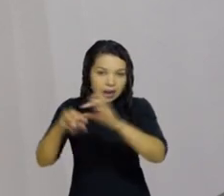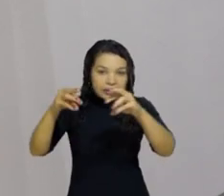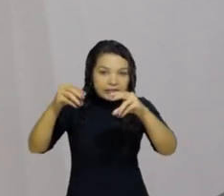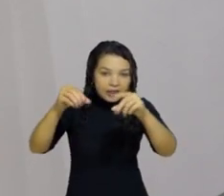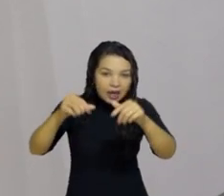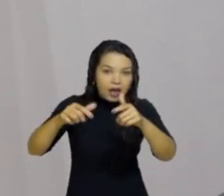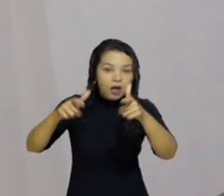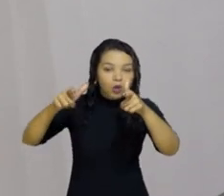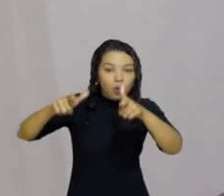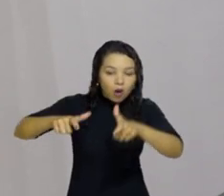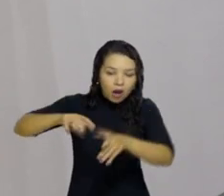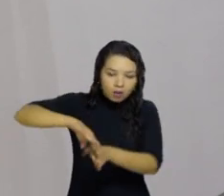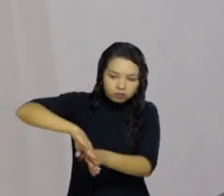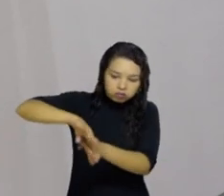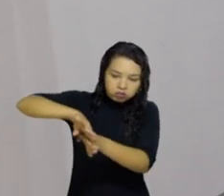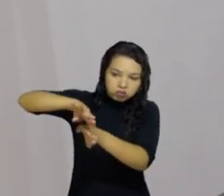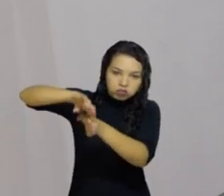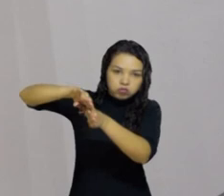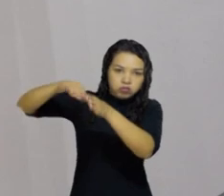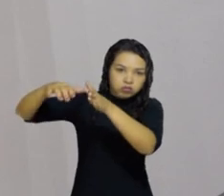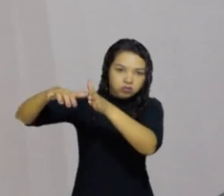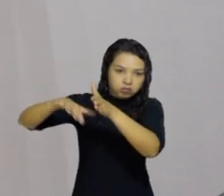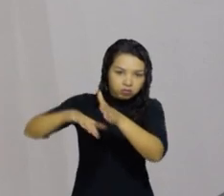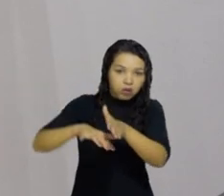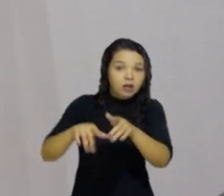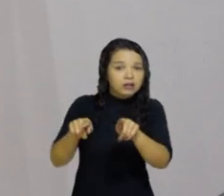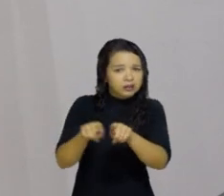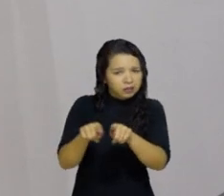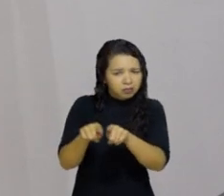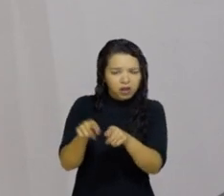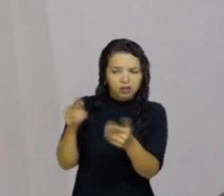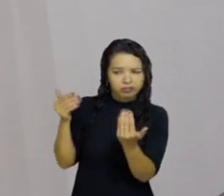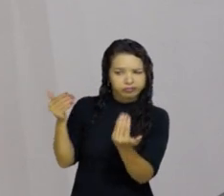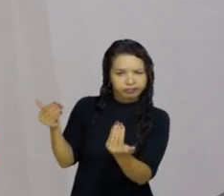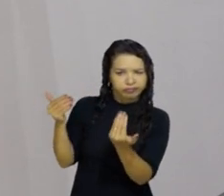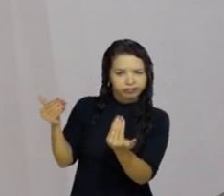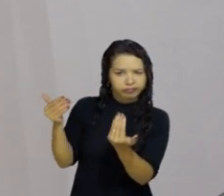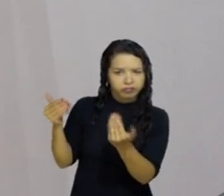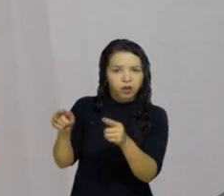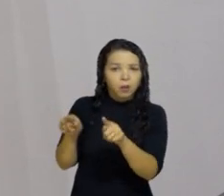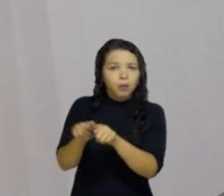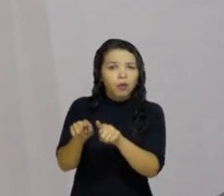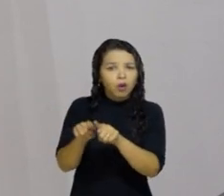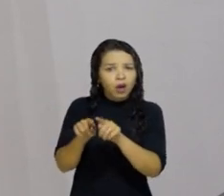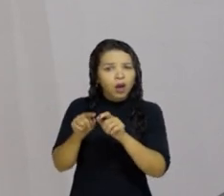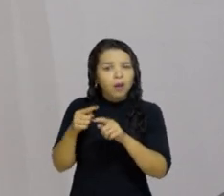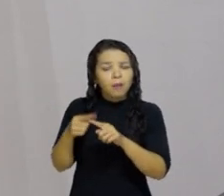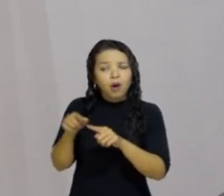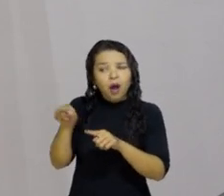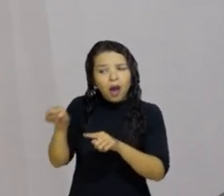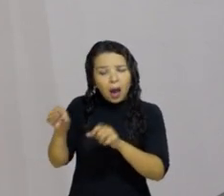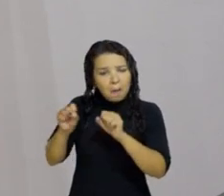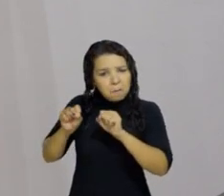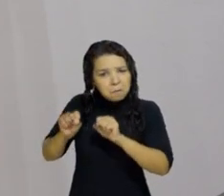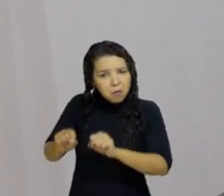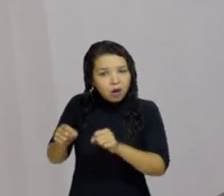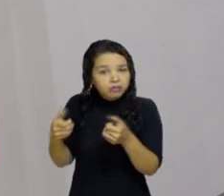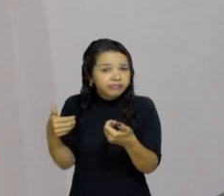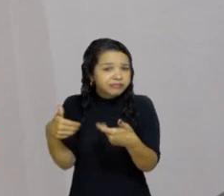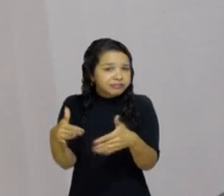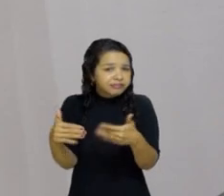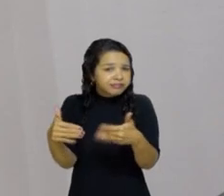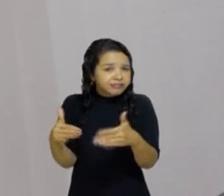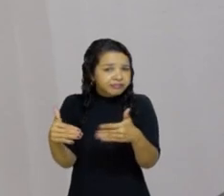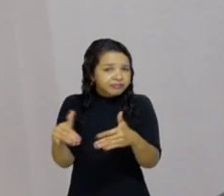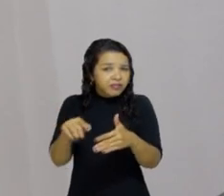contenção também é questionada, pois estaria, se comprovado, permitindo a classificação questionável